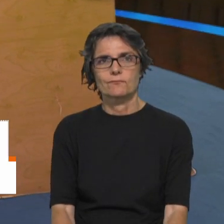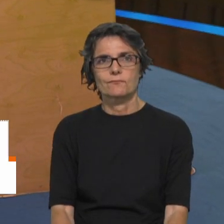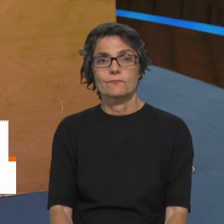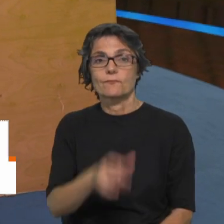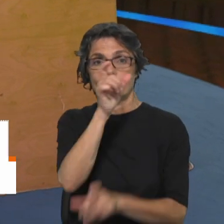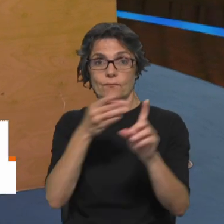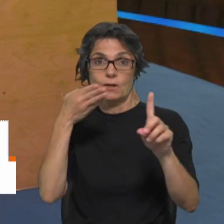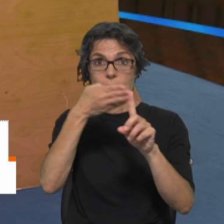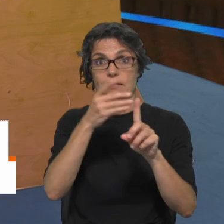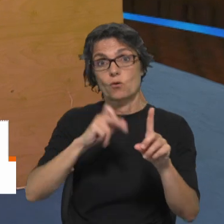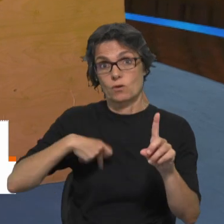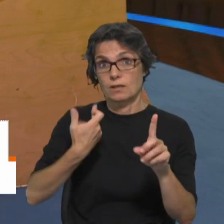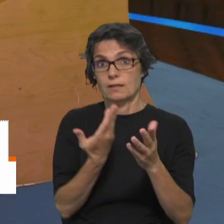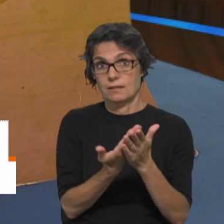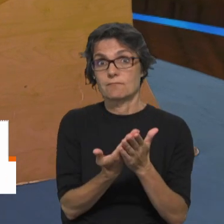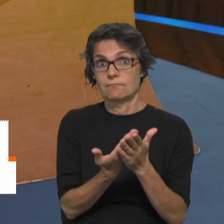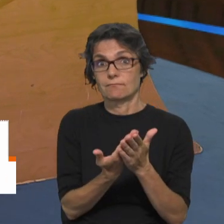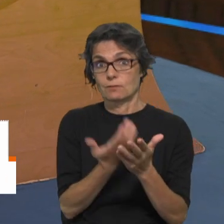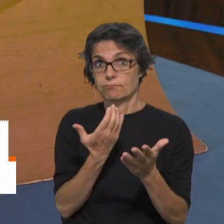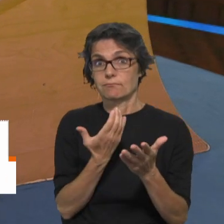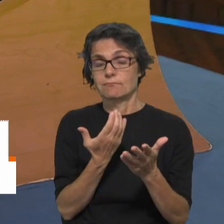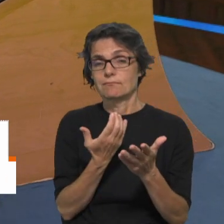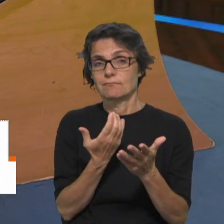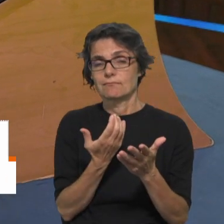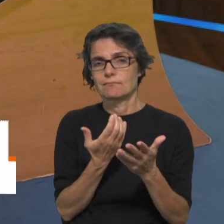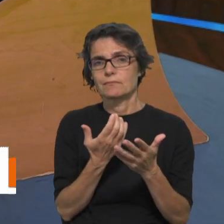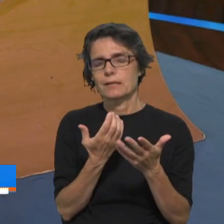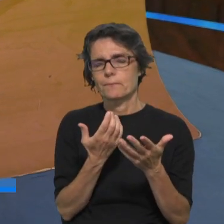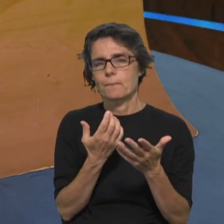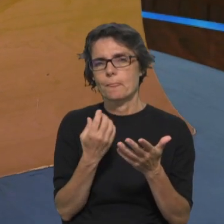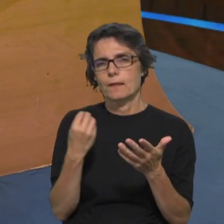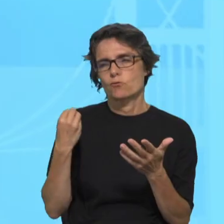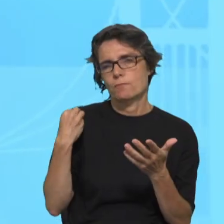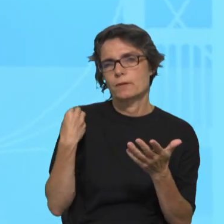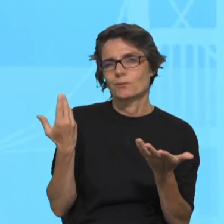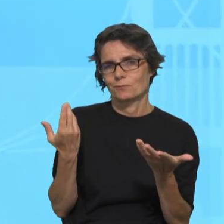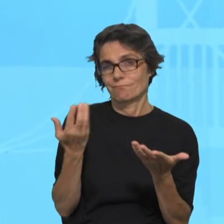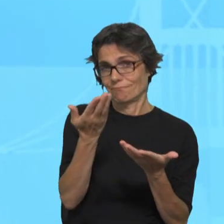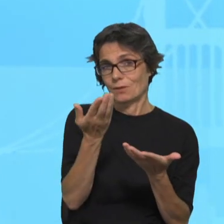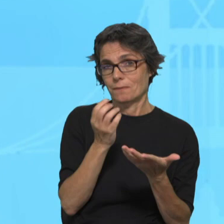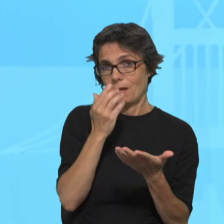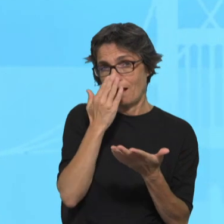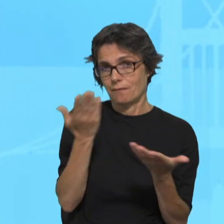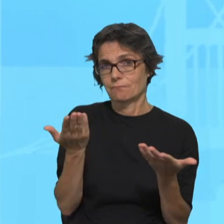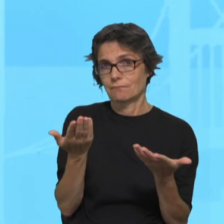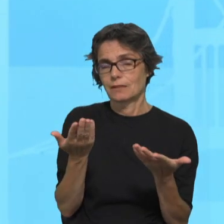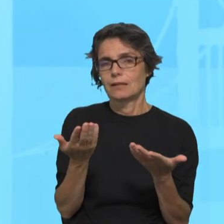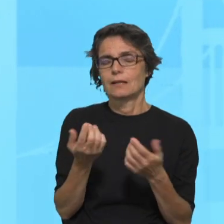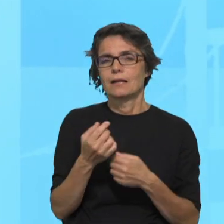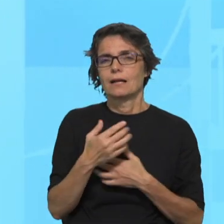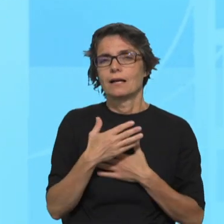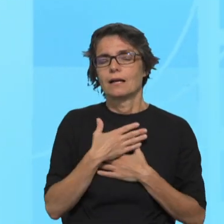um enriquecimento, sente-se pela opção vocacional que um dia teve na sua vida. É